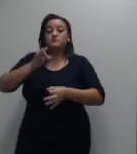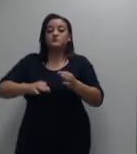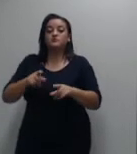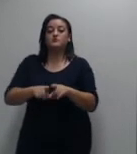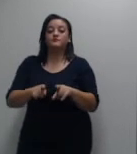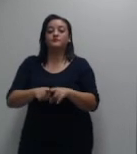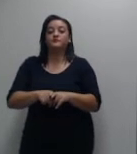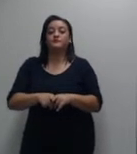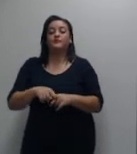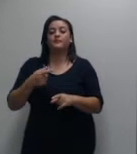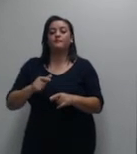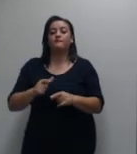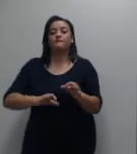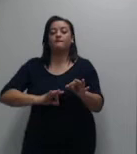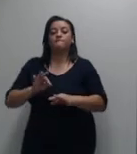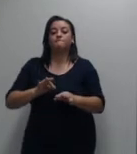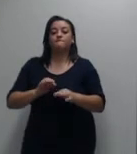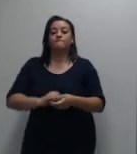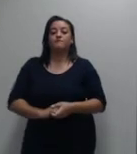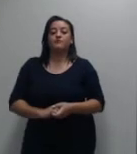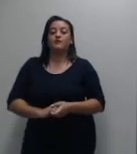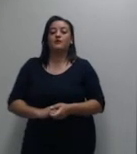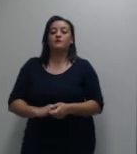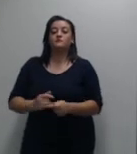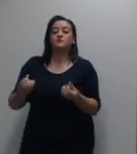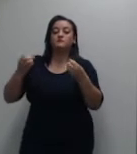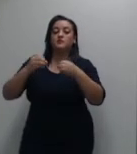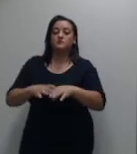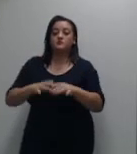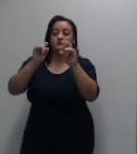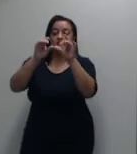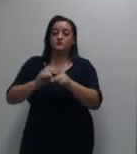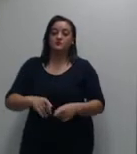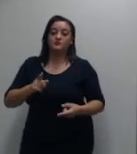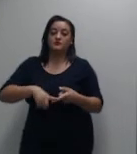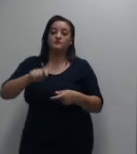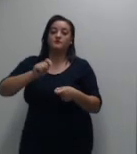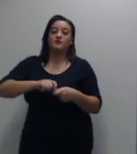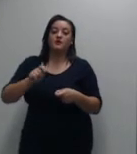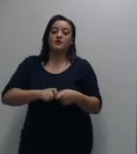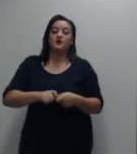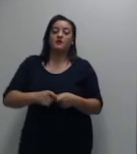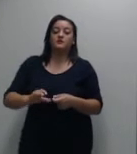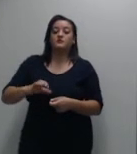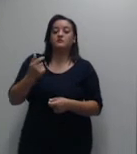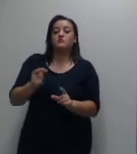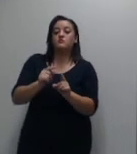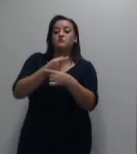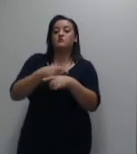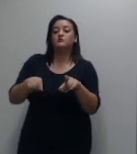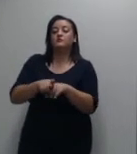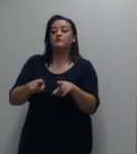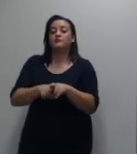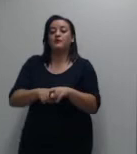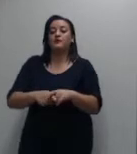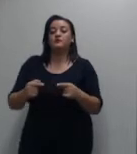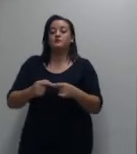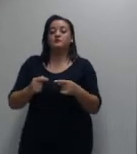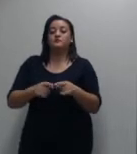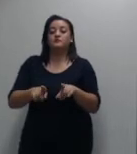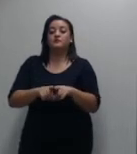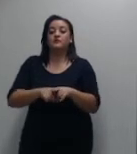não se transpõe prejuízo é exclusivamente por ter sido prolatada decisão contrária aos interesses da parte